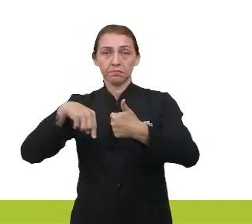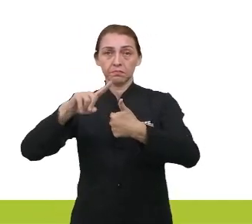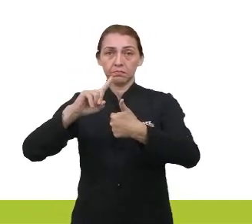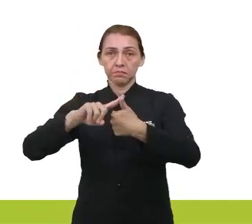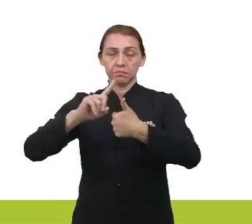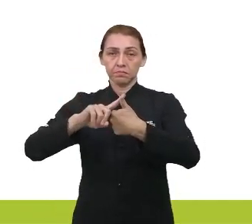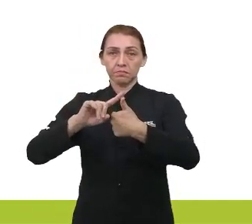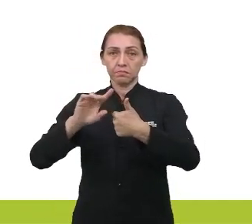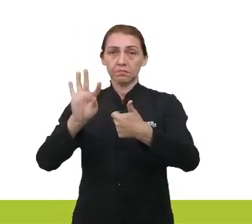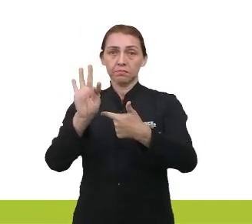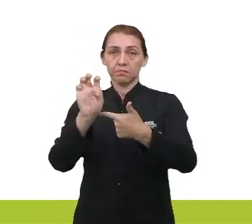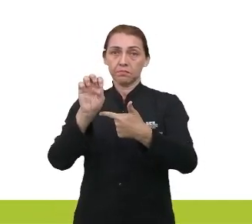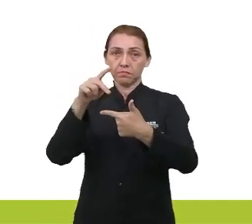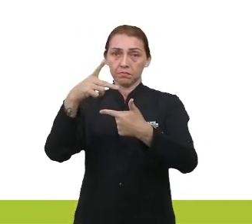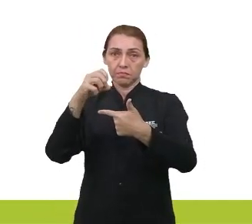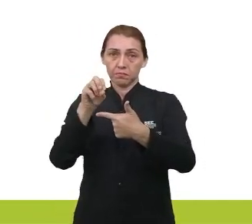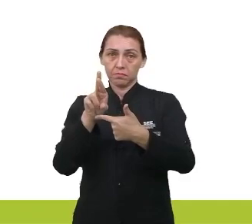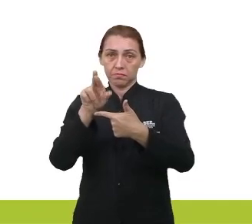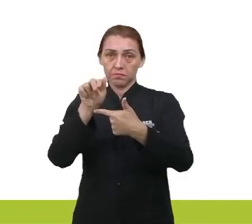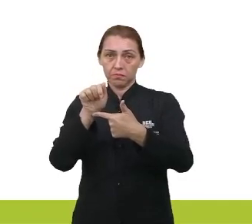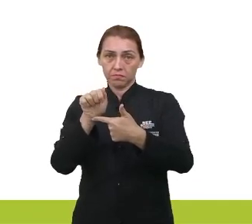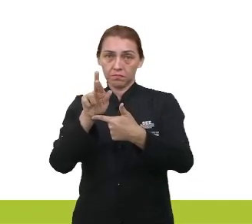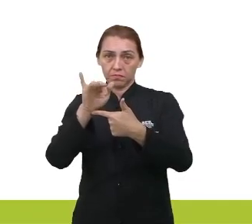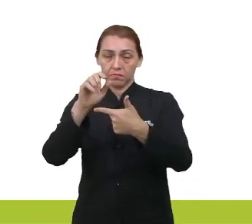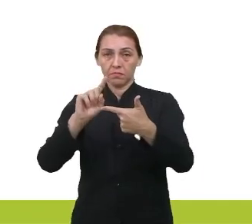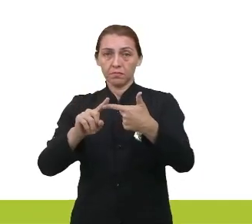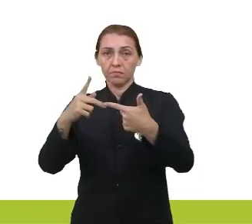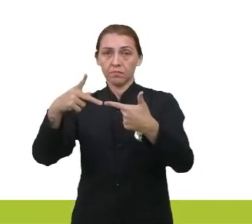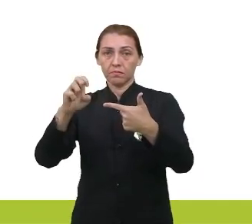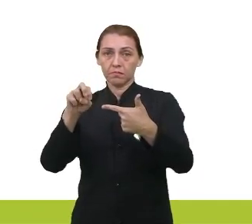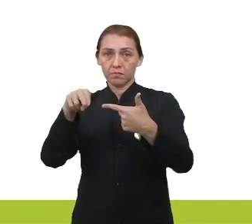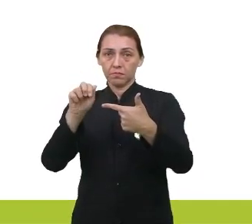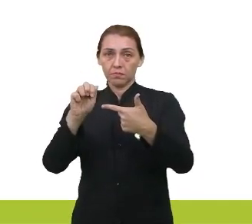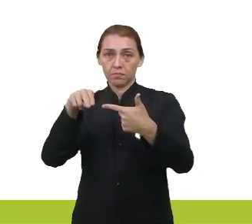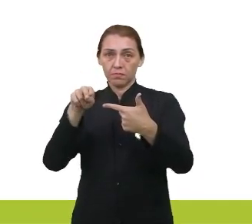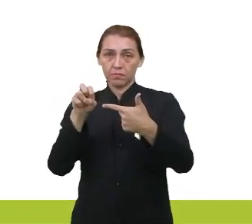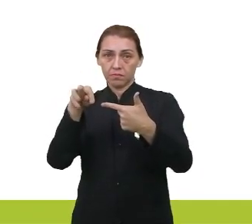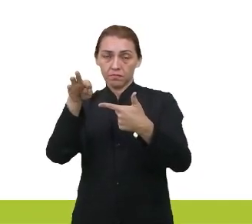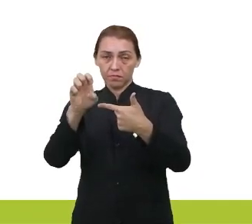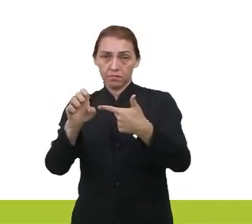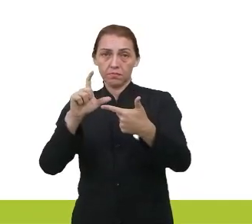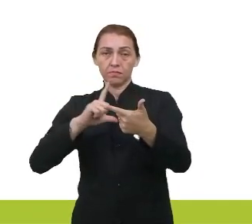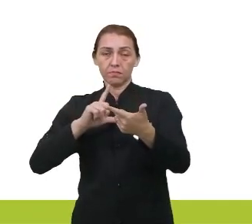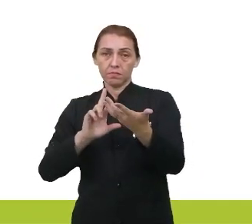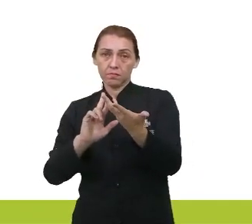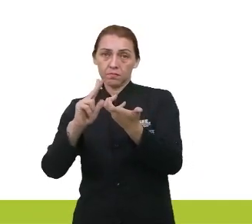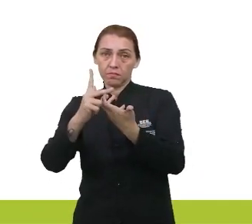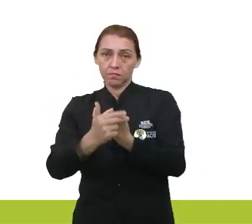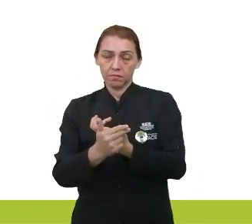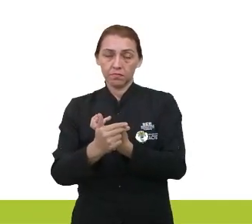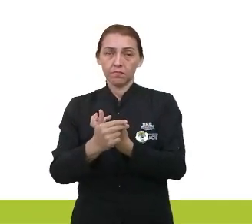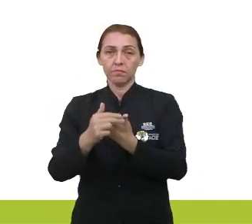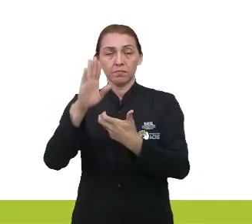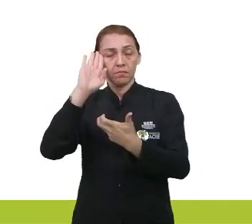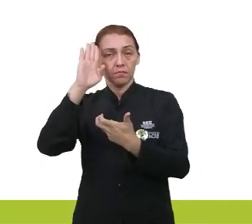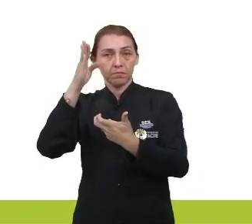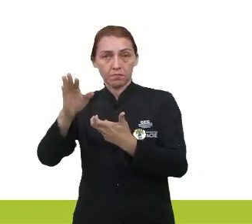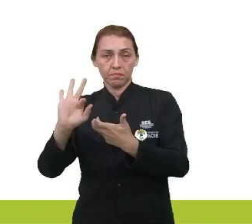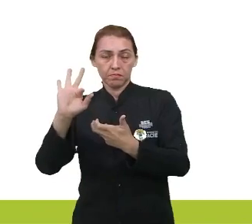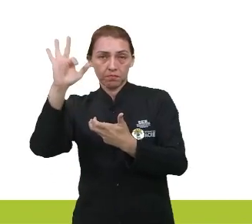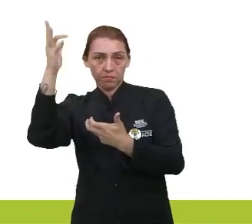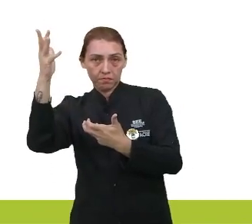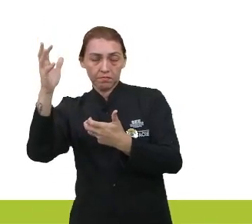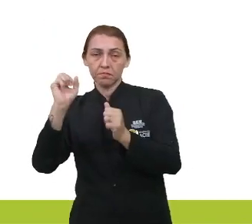forma temporária ou permanente, e ela pode envolver uma série de fatores. Vamos então aos principais